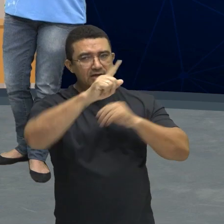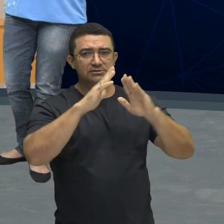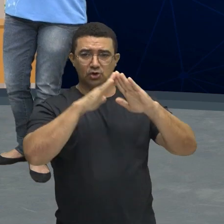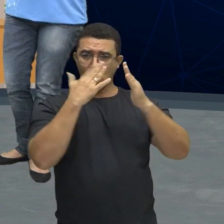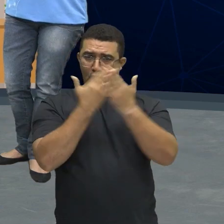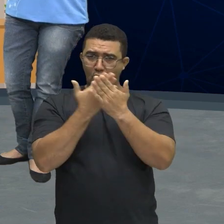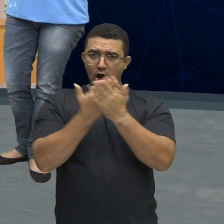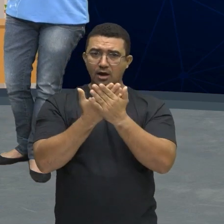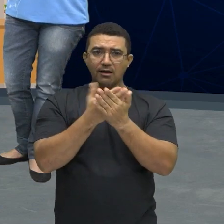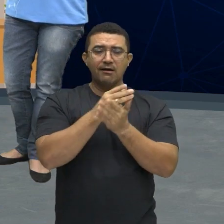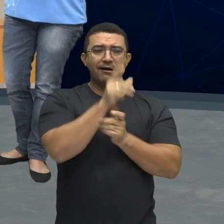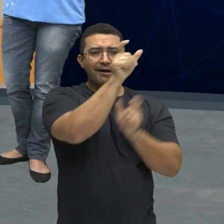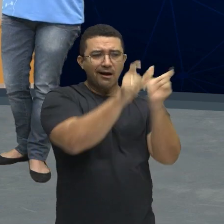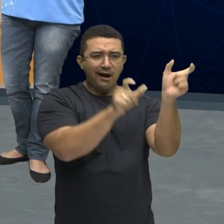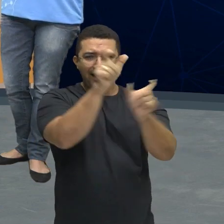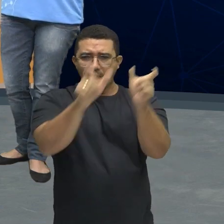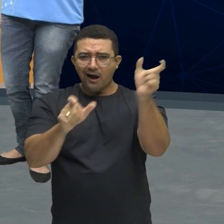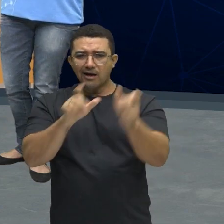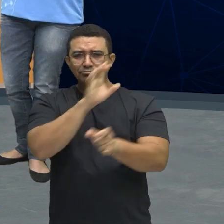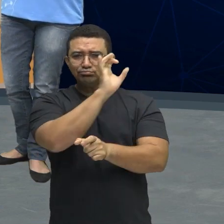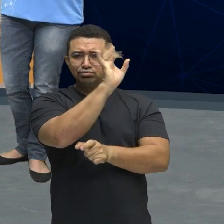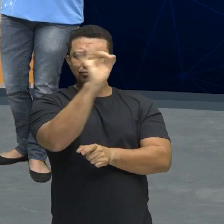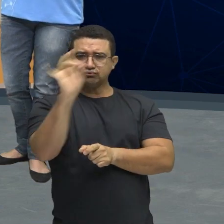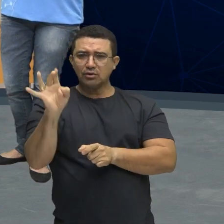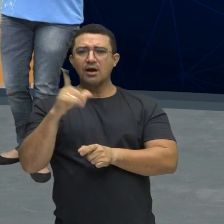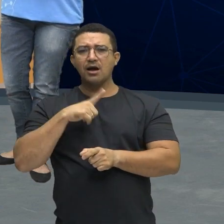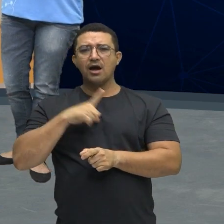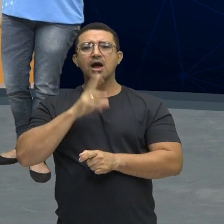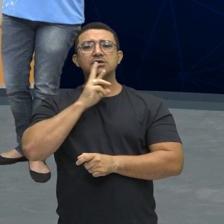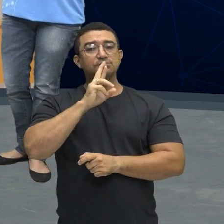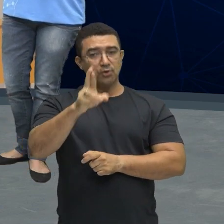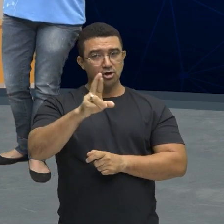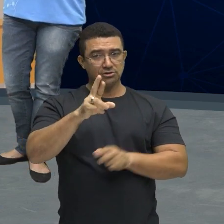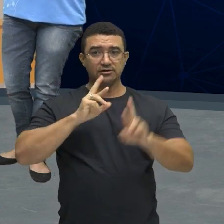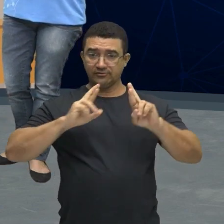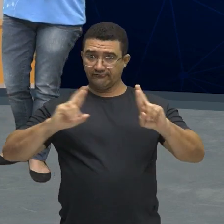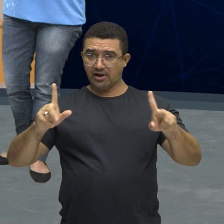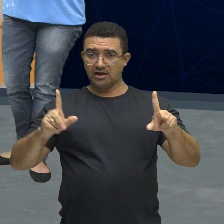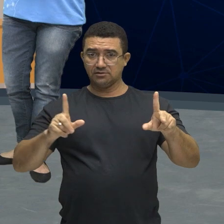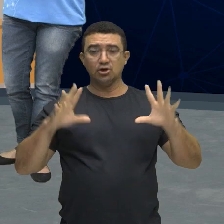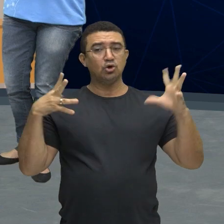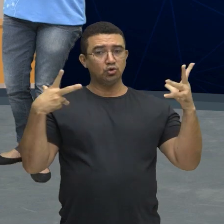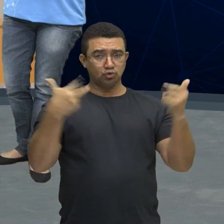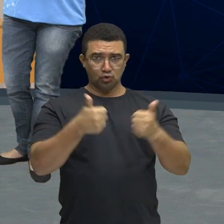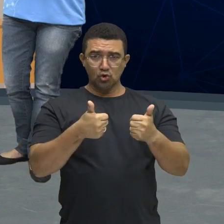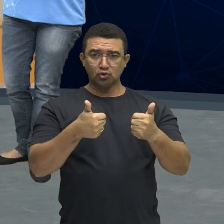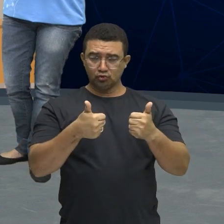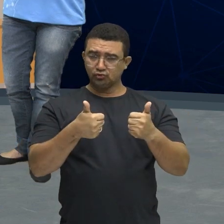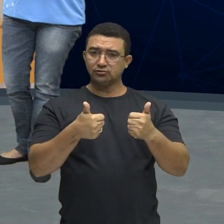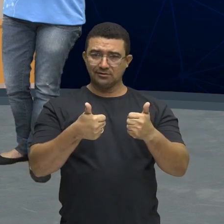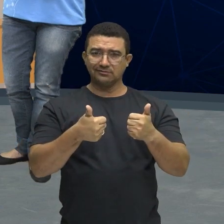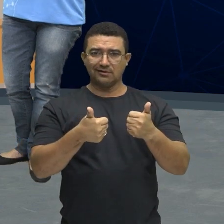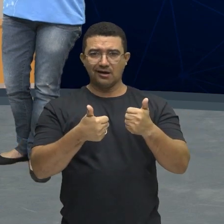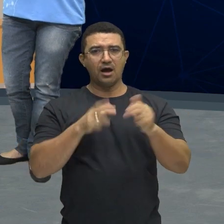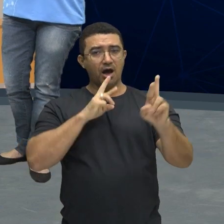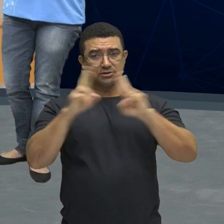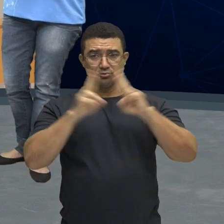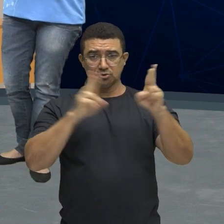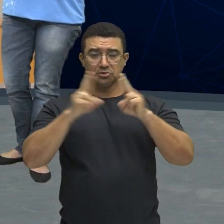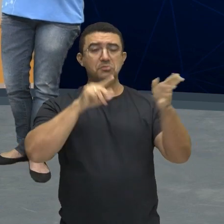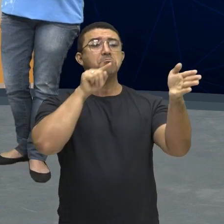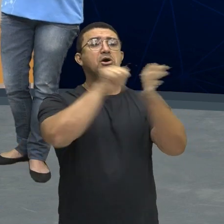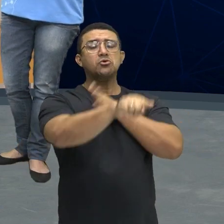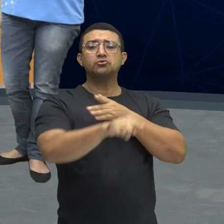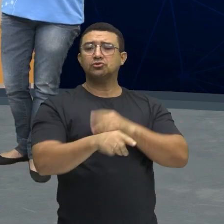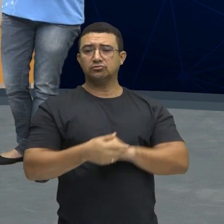Então, cada um deles deu uma resposta diferenciada, mas todos eles responderam a pergunta que foi feita para eles. O que você